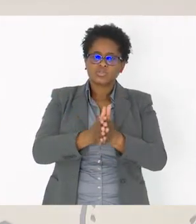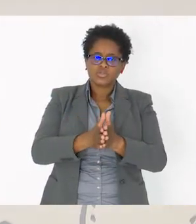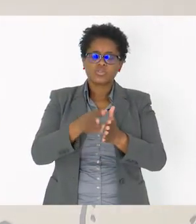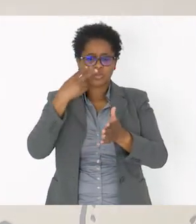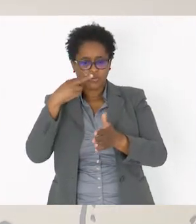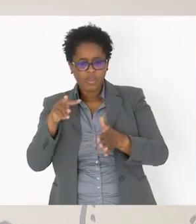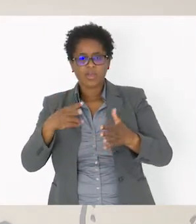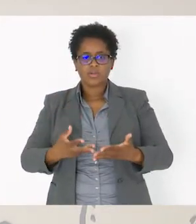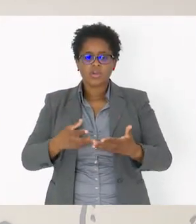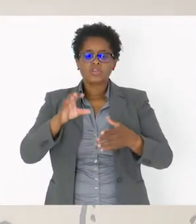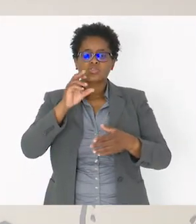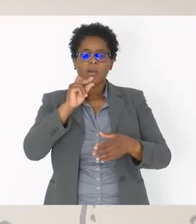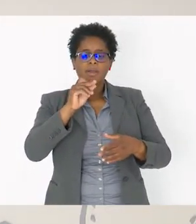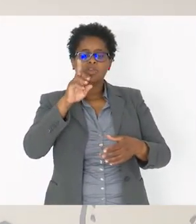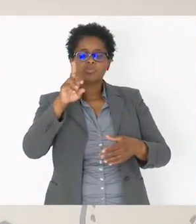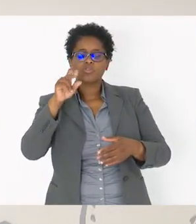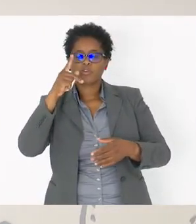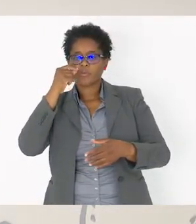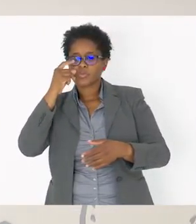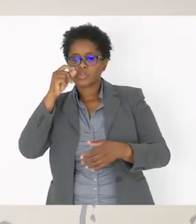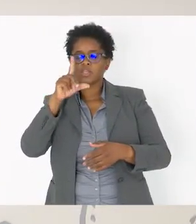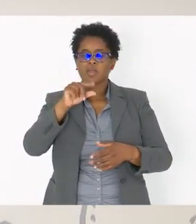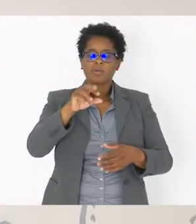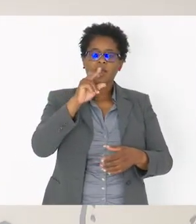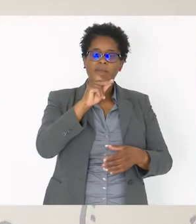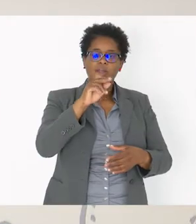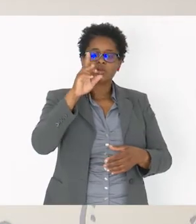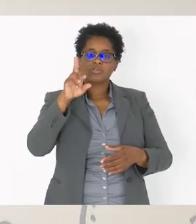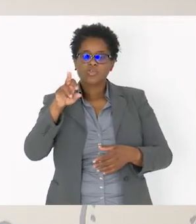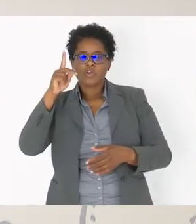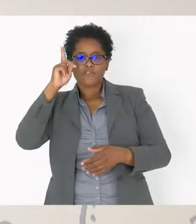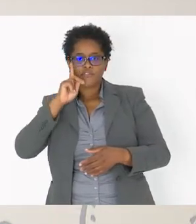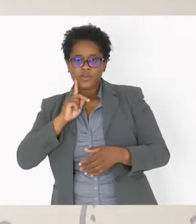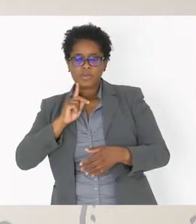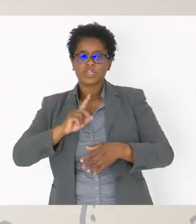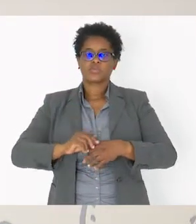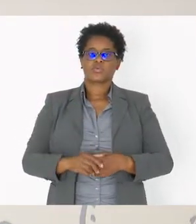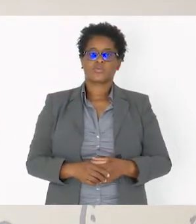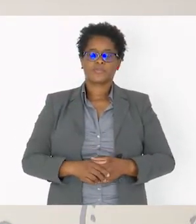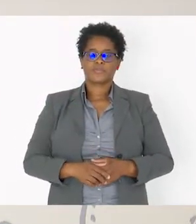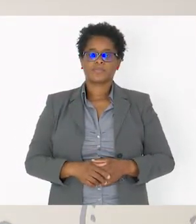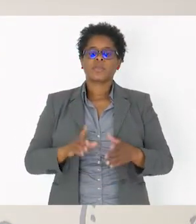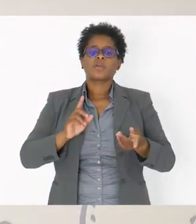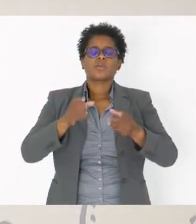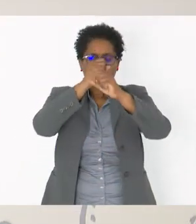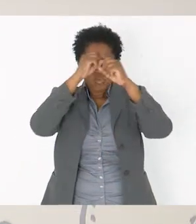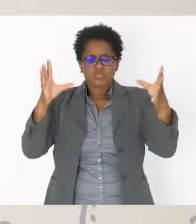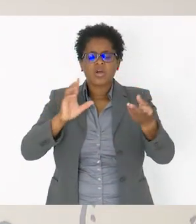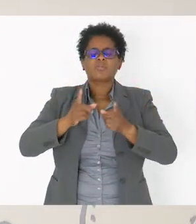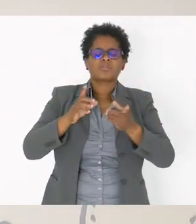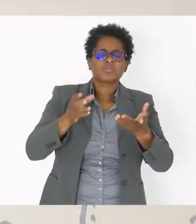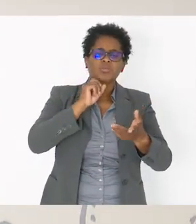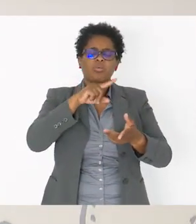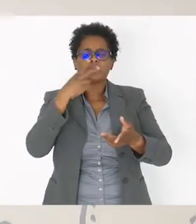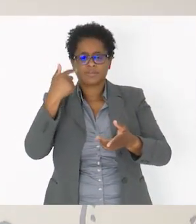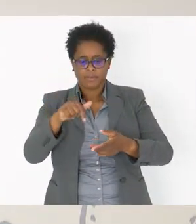acabamos de ver sobre o aparelho reprodutor masculino e o aparelho reprodutor feminino? Que conclusão podemos